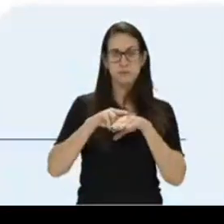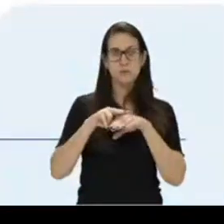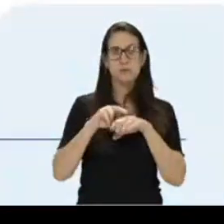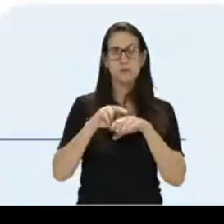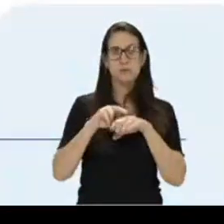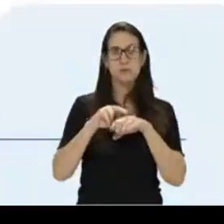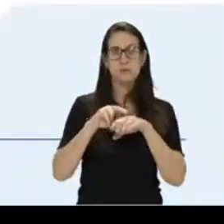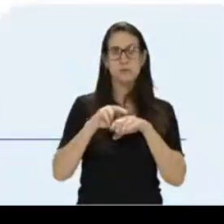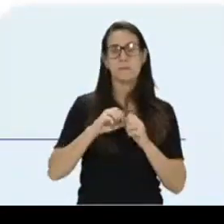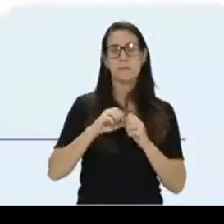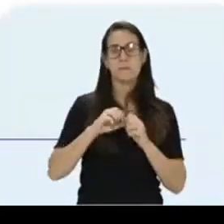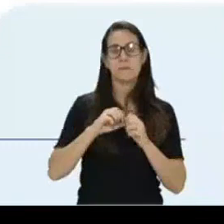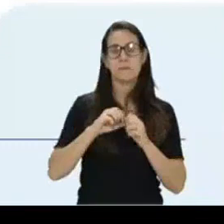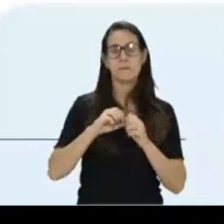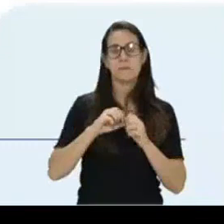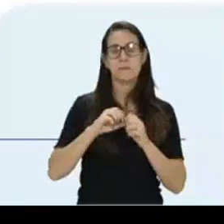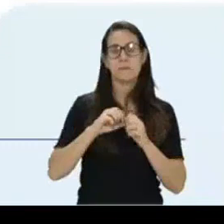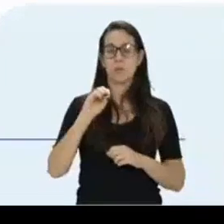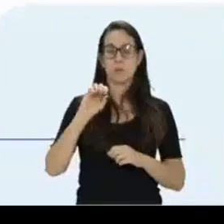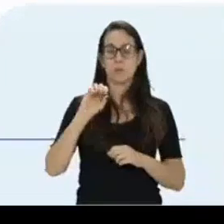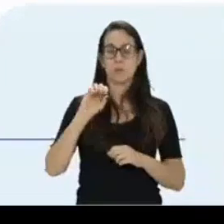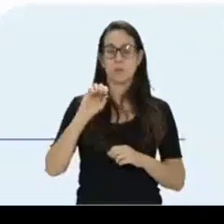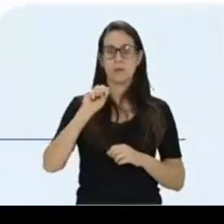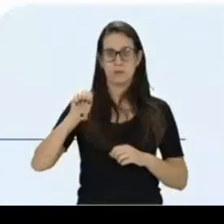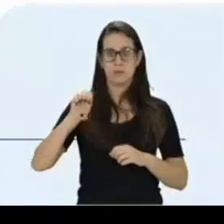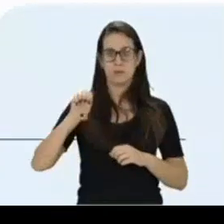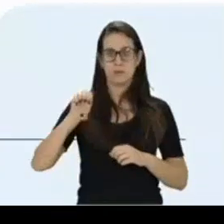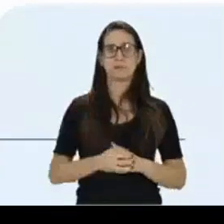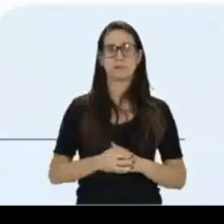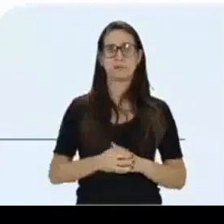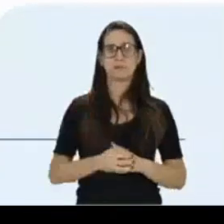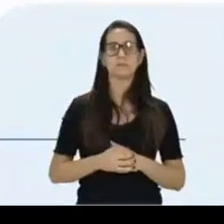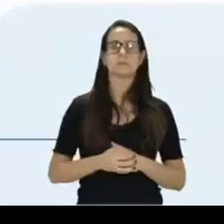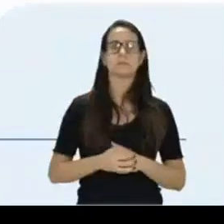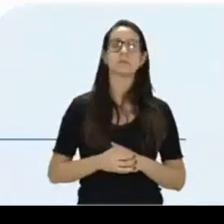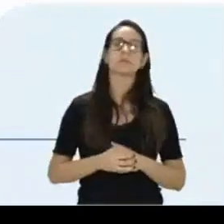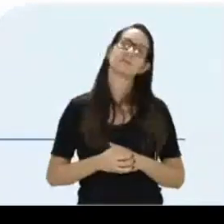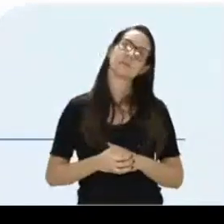na verdade. E essa lâmina de raiz de cebola,